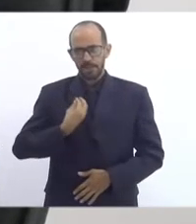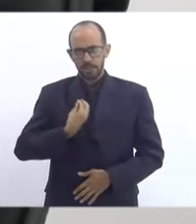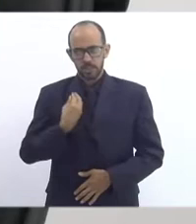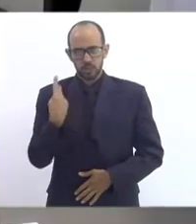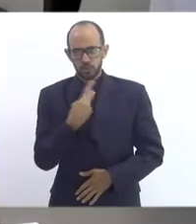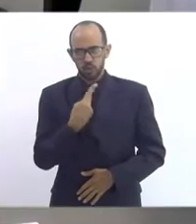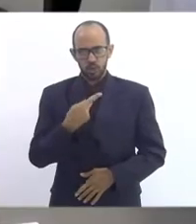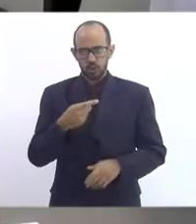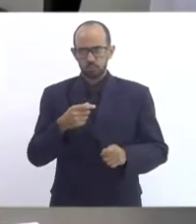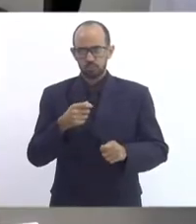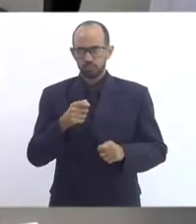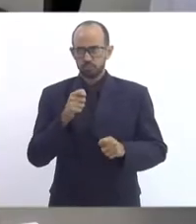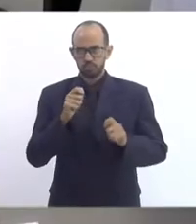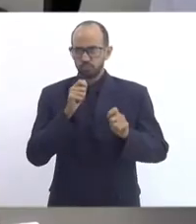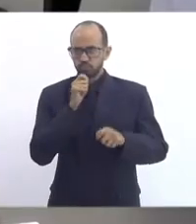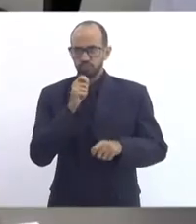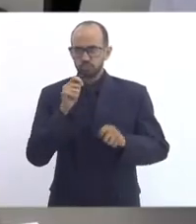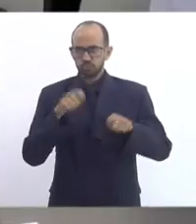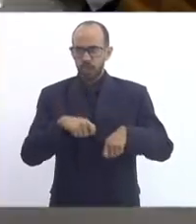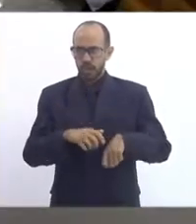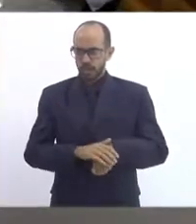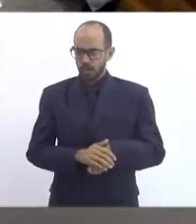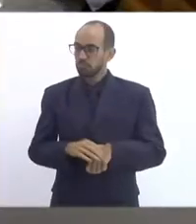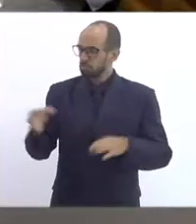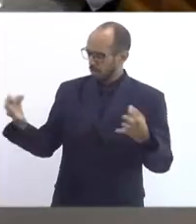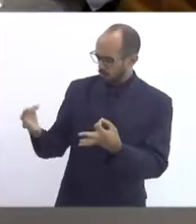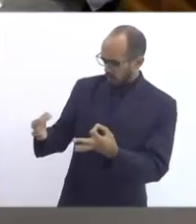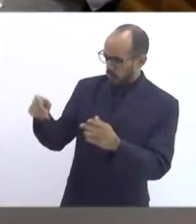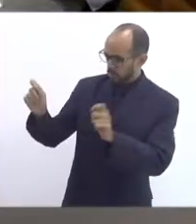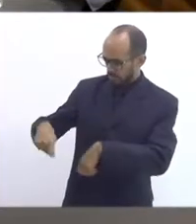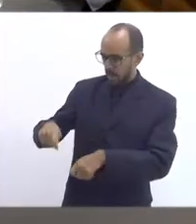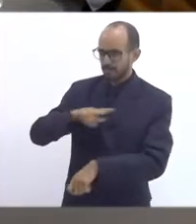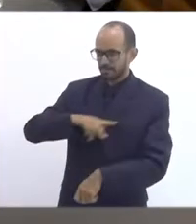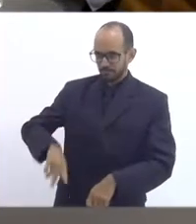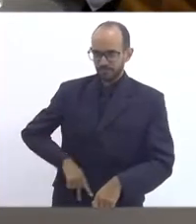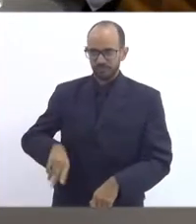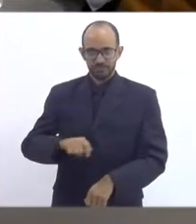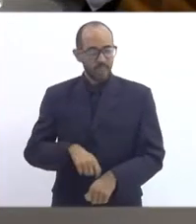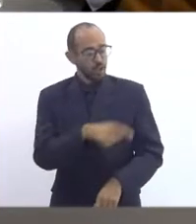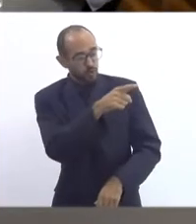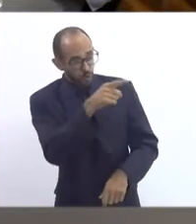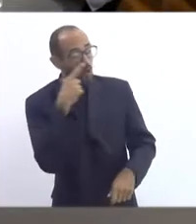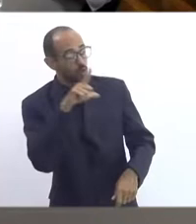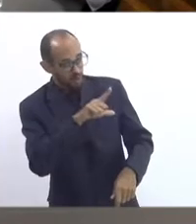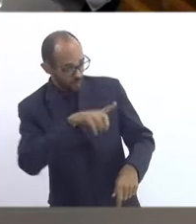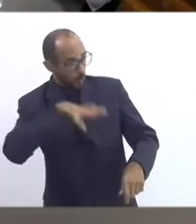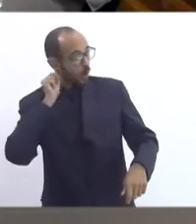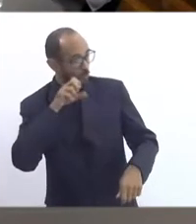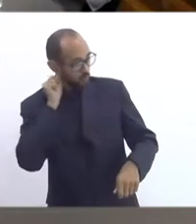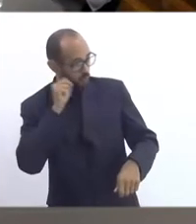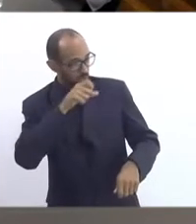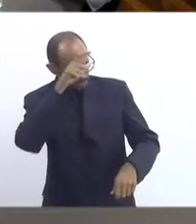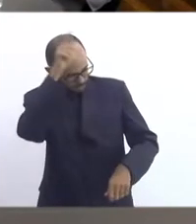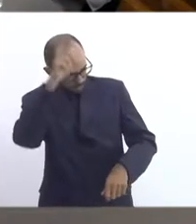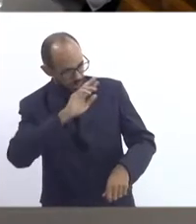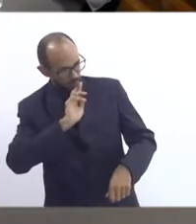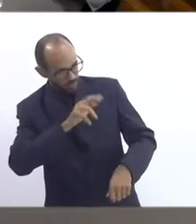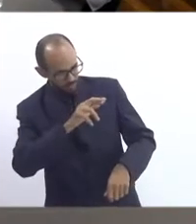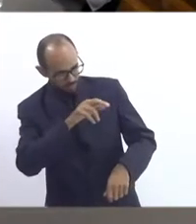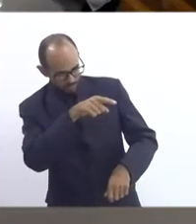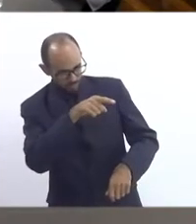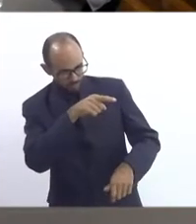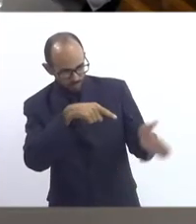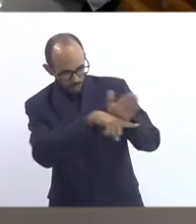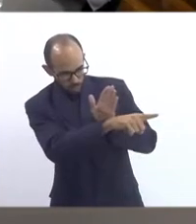ele... Perfeitamente, presidente. O senhor escutou a observação que eu fiz, deputado? Vindo do senhor